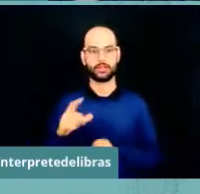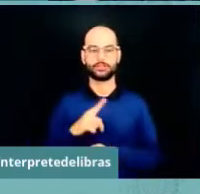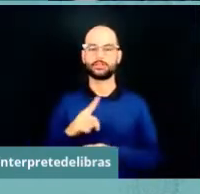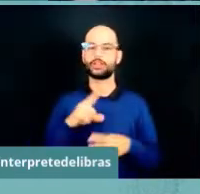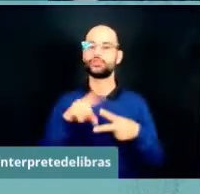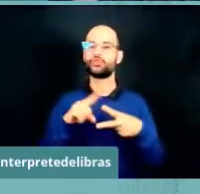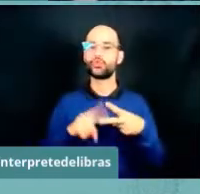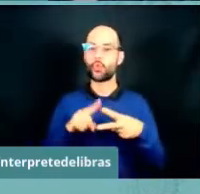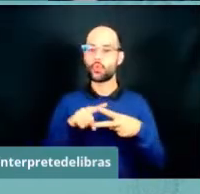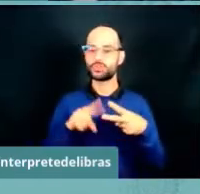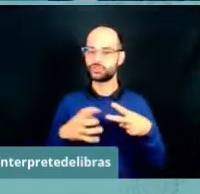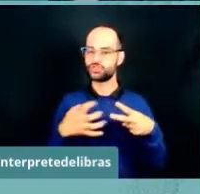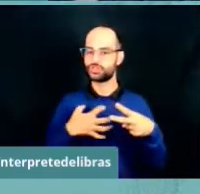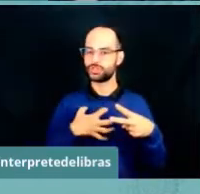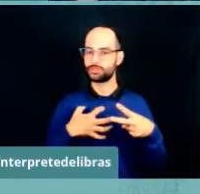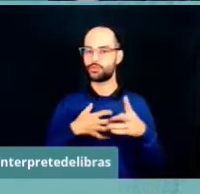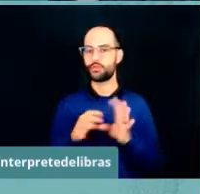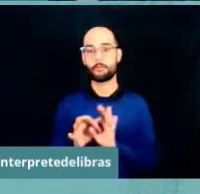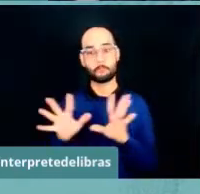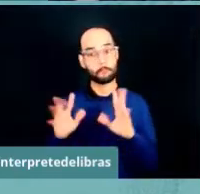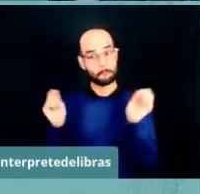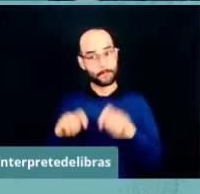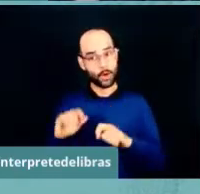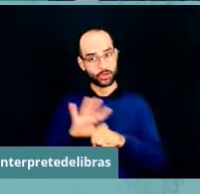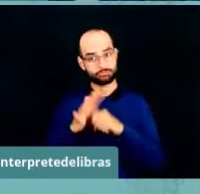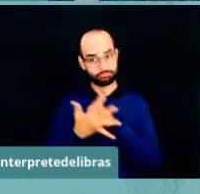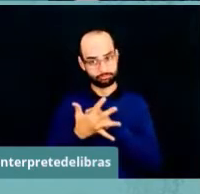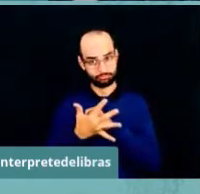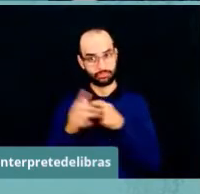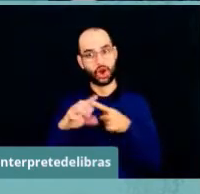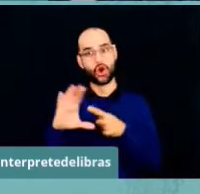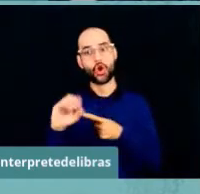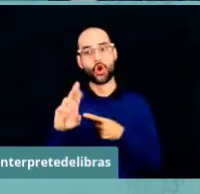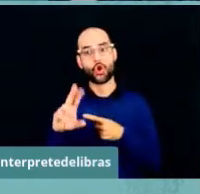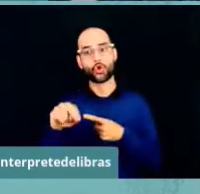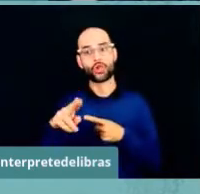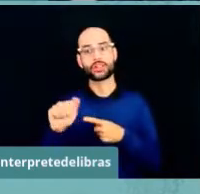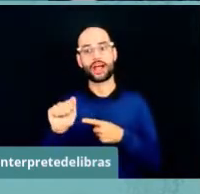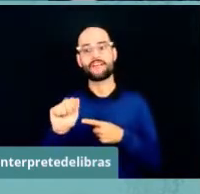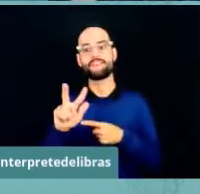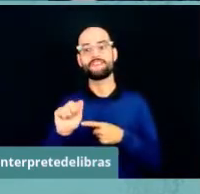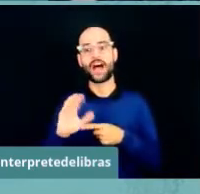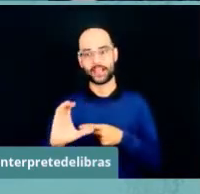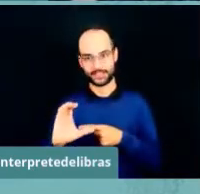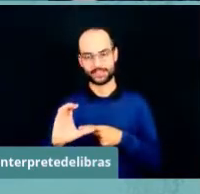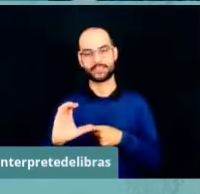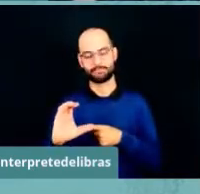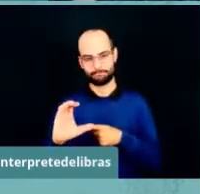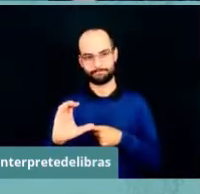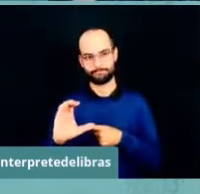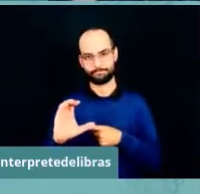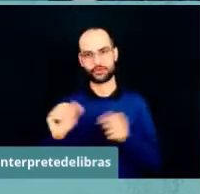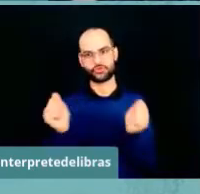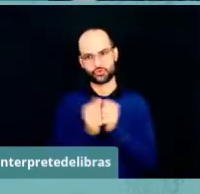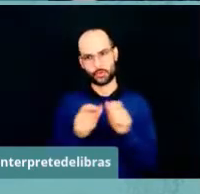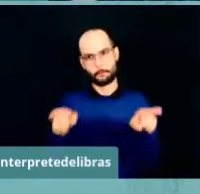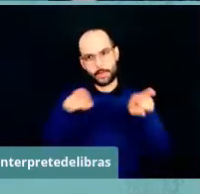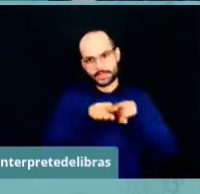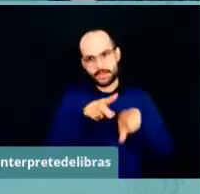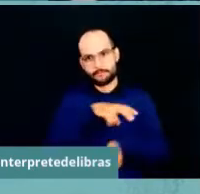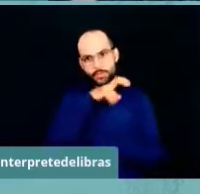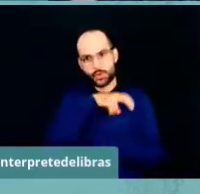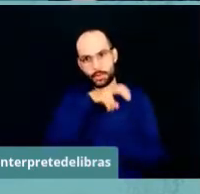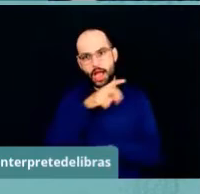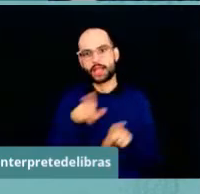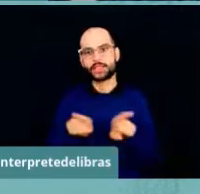vacinas disponíveis para a COVID. A da Coronavac, que é a parceria Sinovac-Butantan, e a da Sinopharm, que é